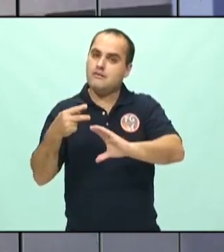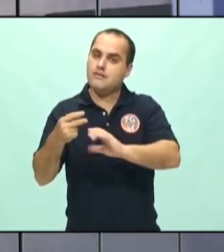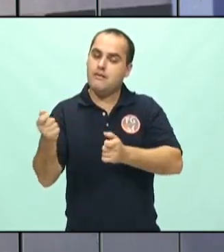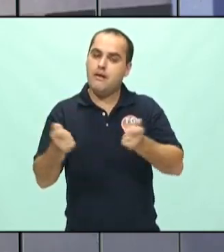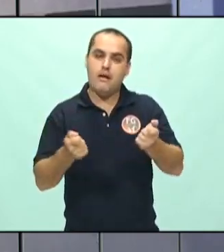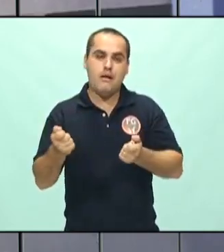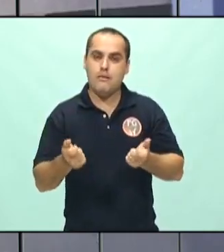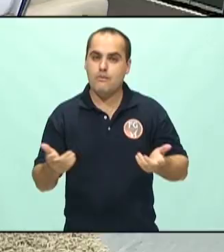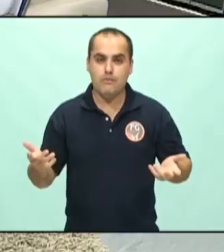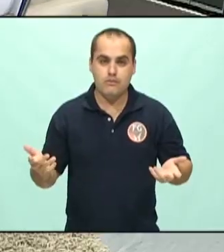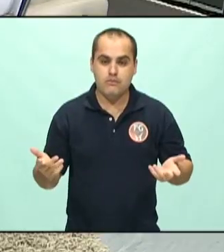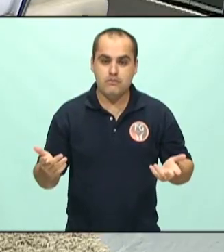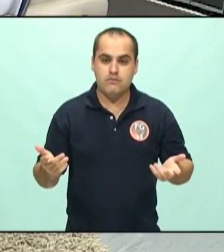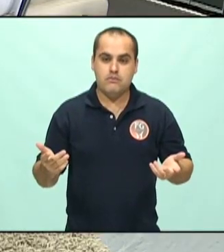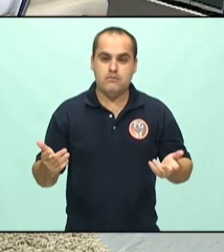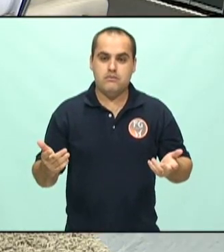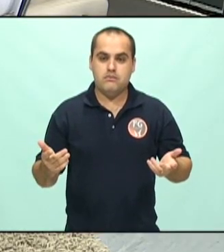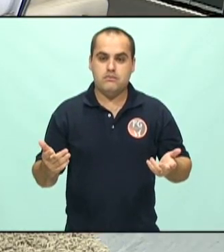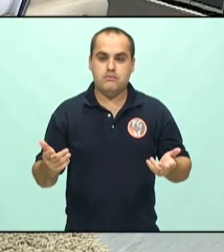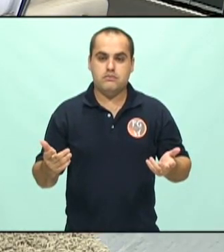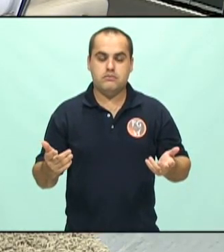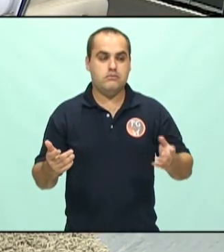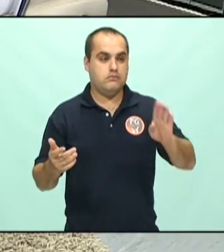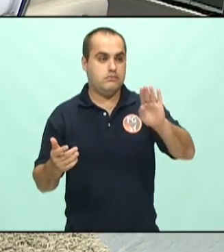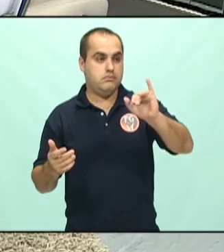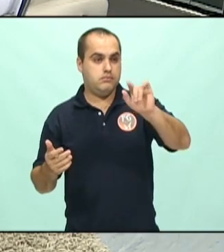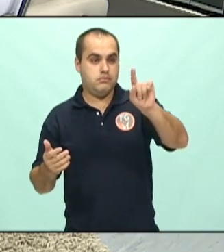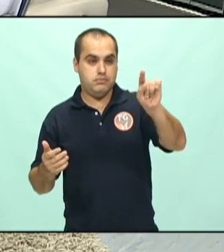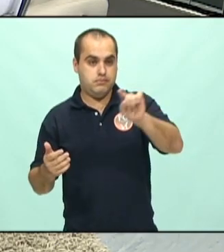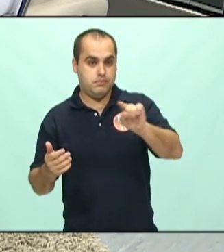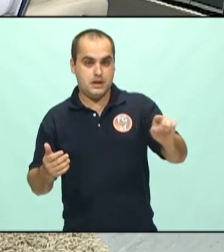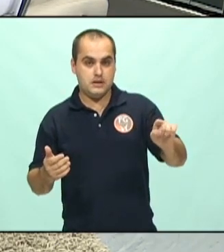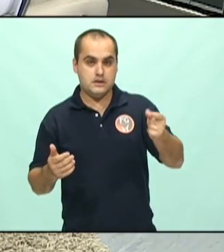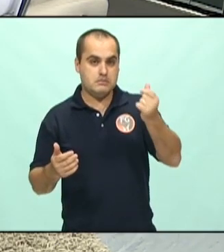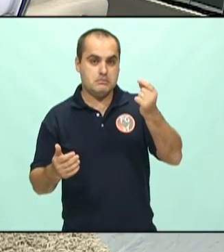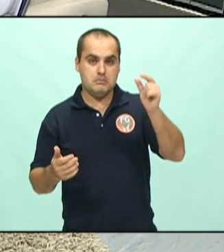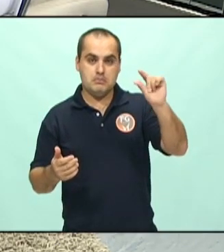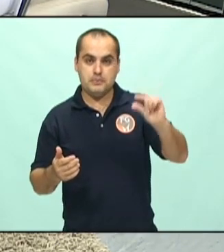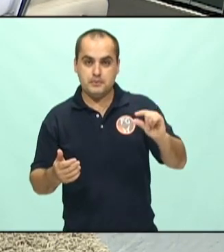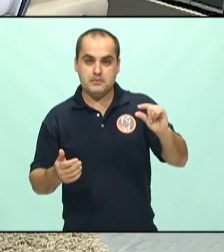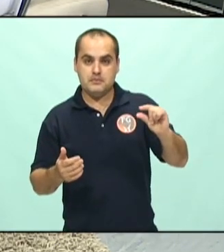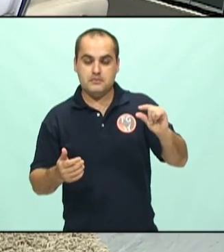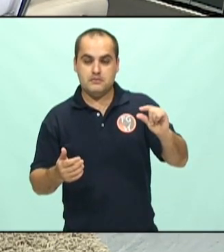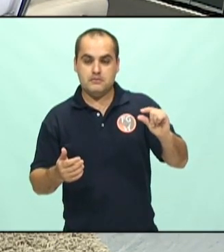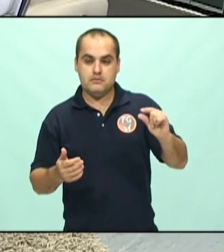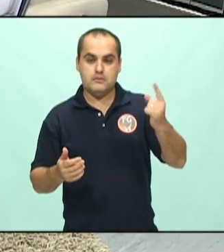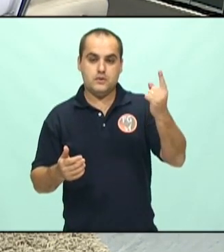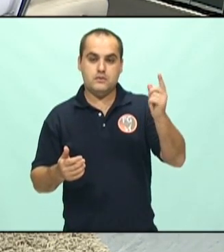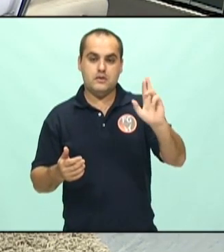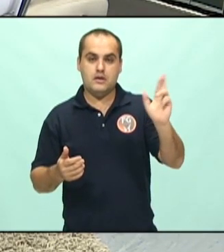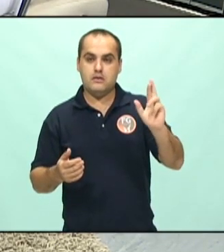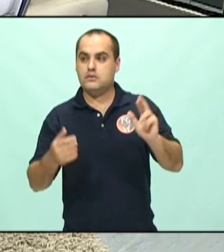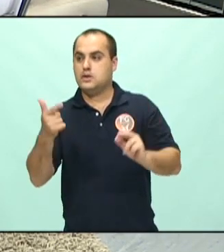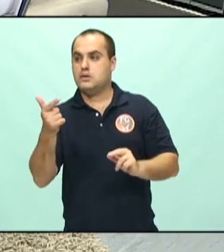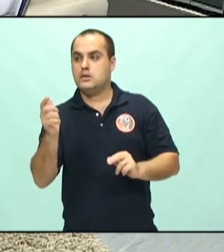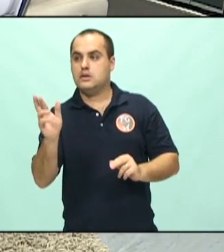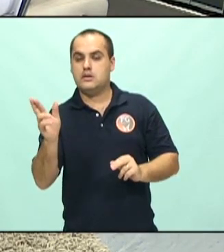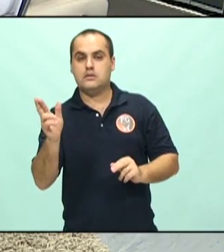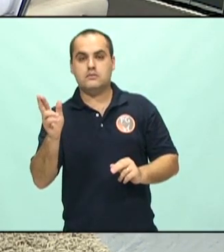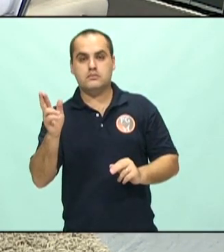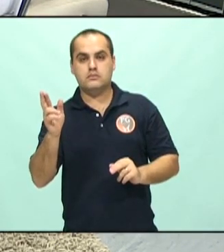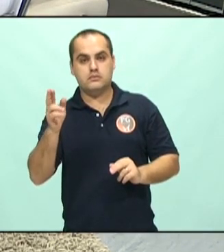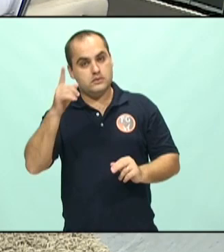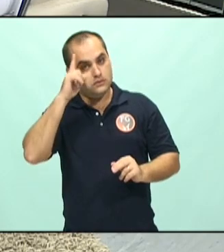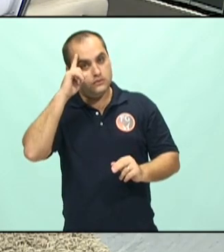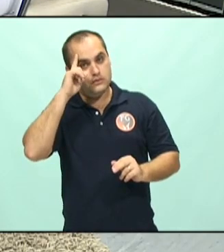oferece um abismo mais barato do que para andar de ônibus ou a prestação esse é um réu do réu por dia para sentindo de